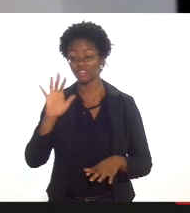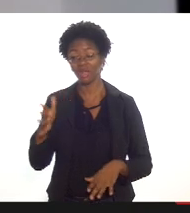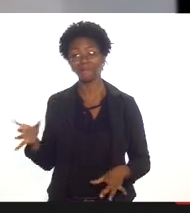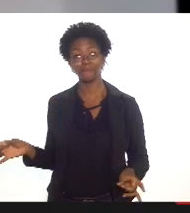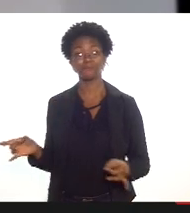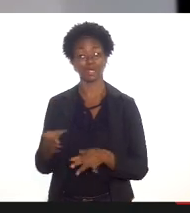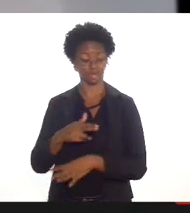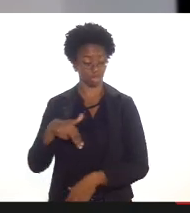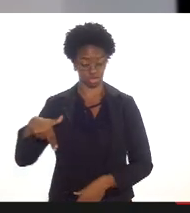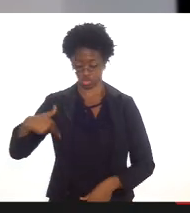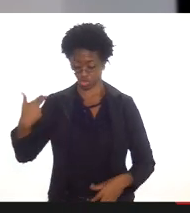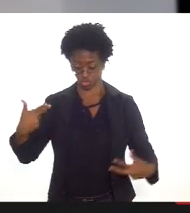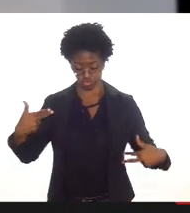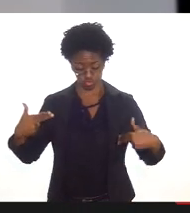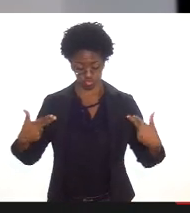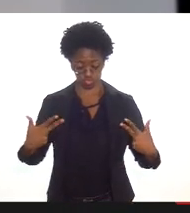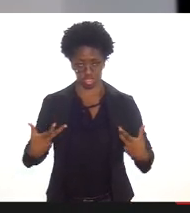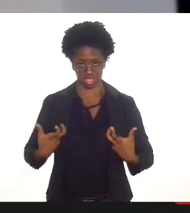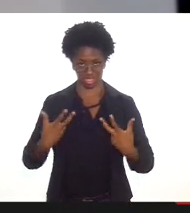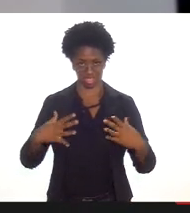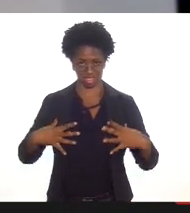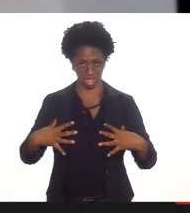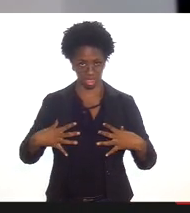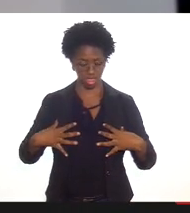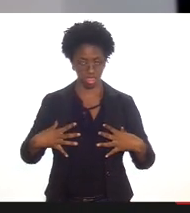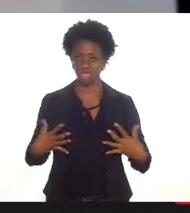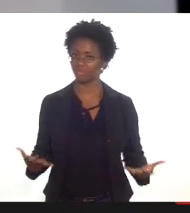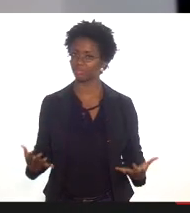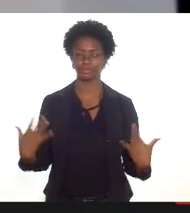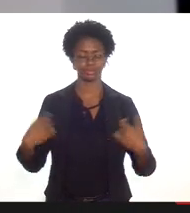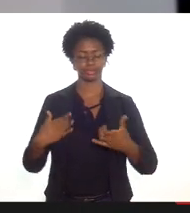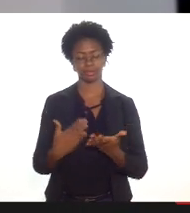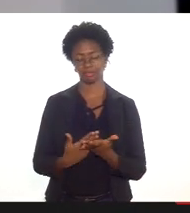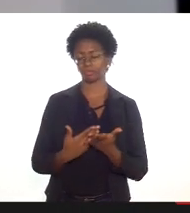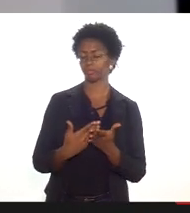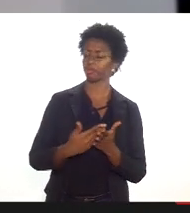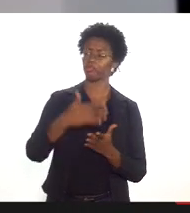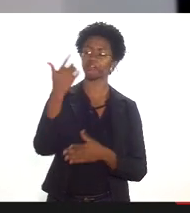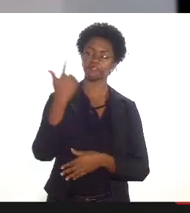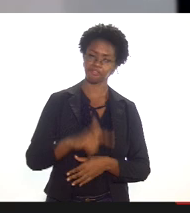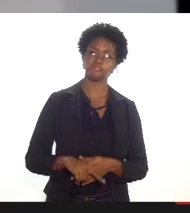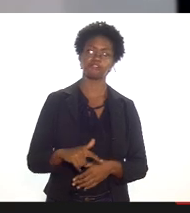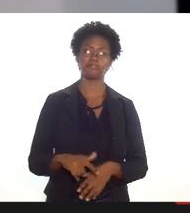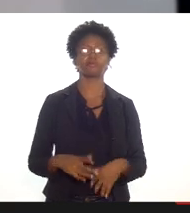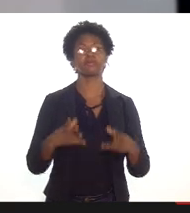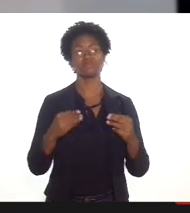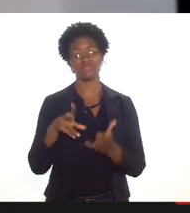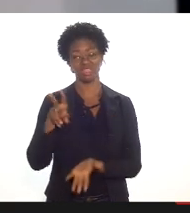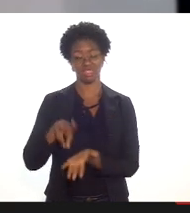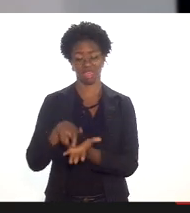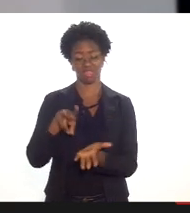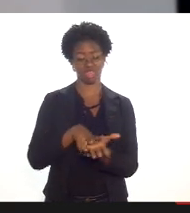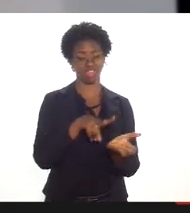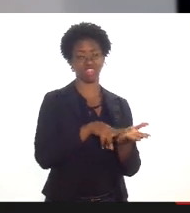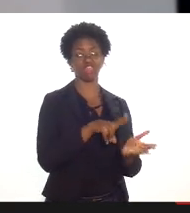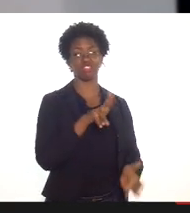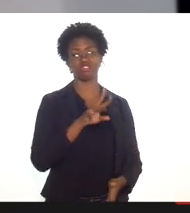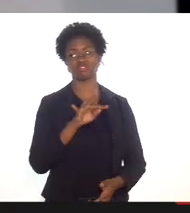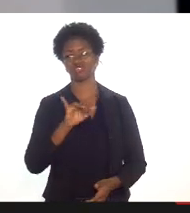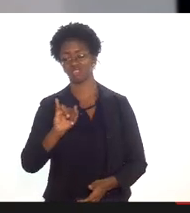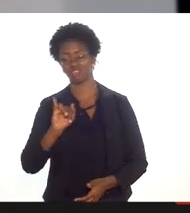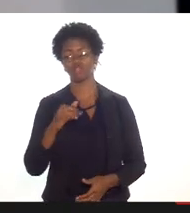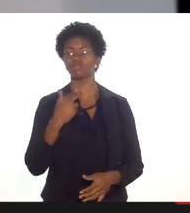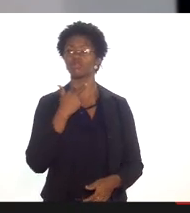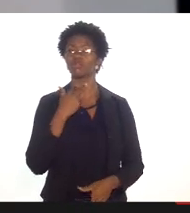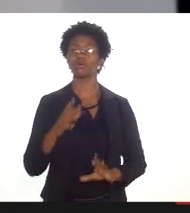mama, tiveram que voltar ao início das suas terapias. Muitos leitos de UTI não puderam, inclusive, serem